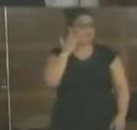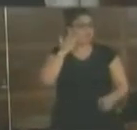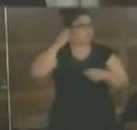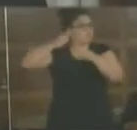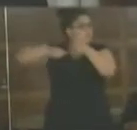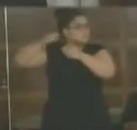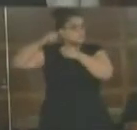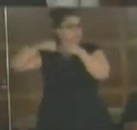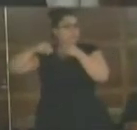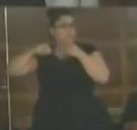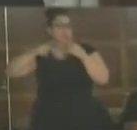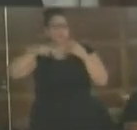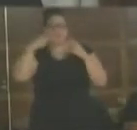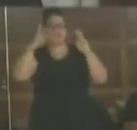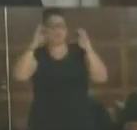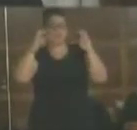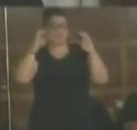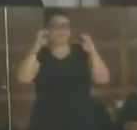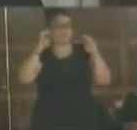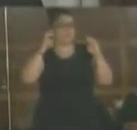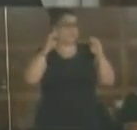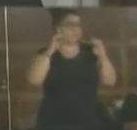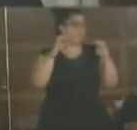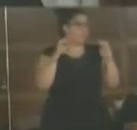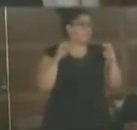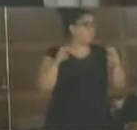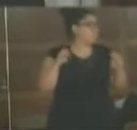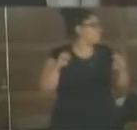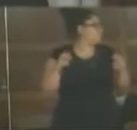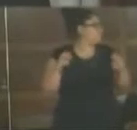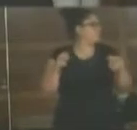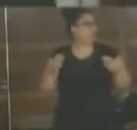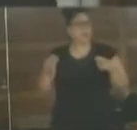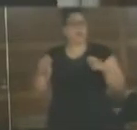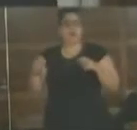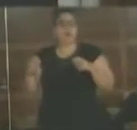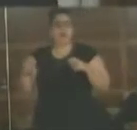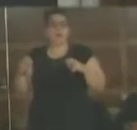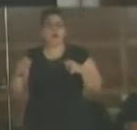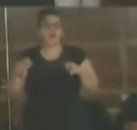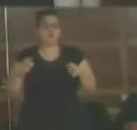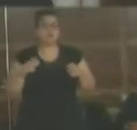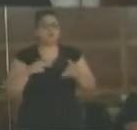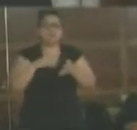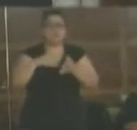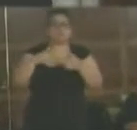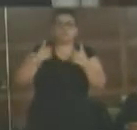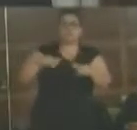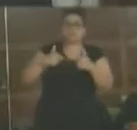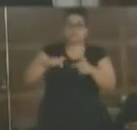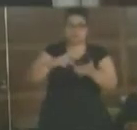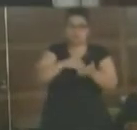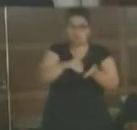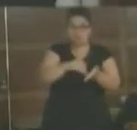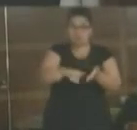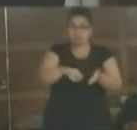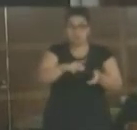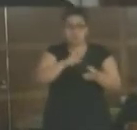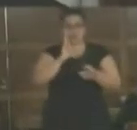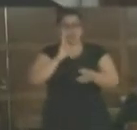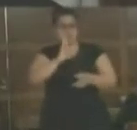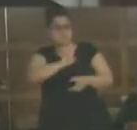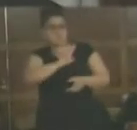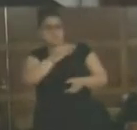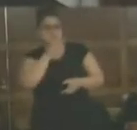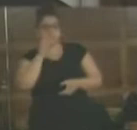sobre trabalho, sobre... do prefeito. O secretário é funcionário do prefeito para fazer aquilo. Eu vi o